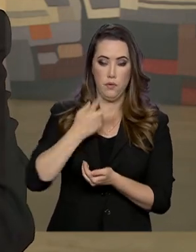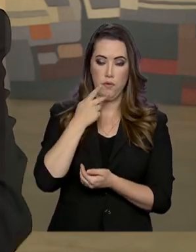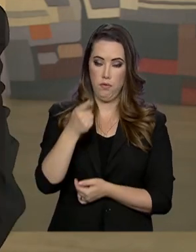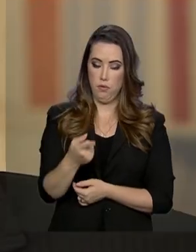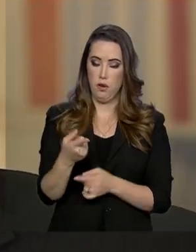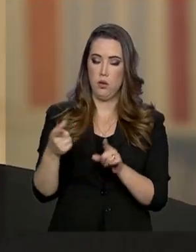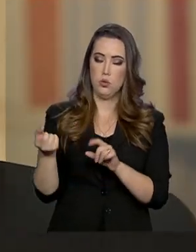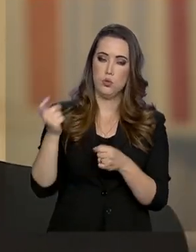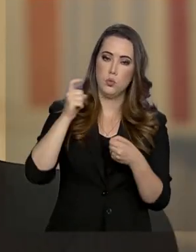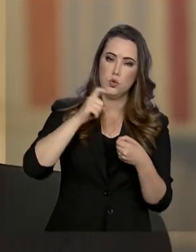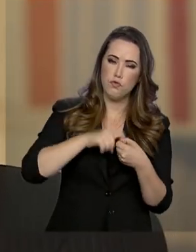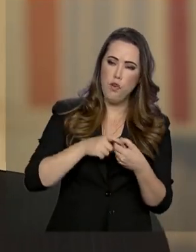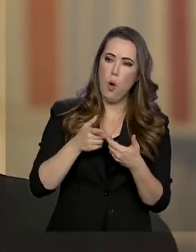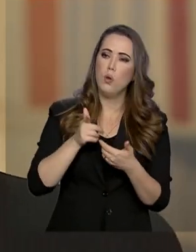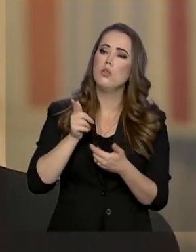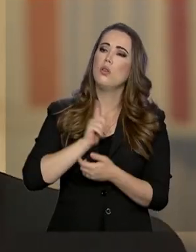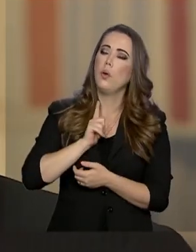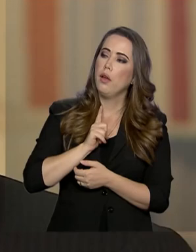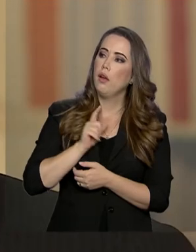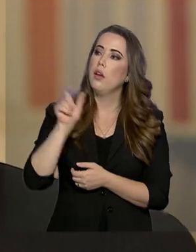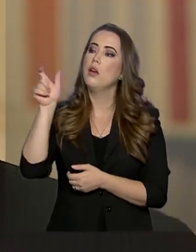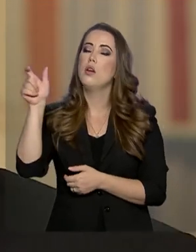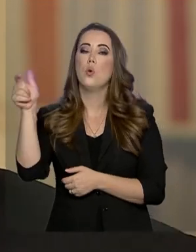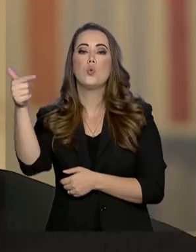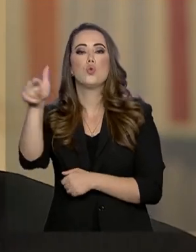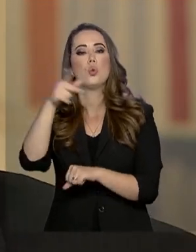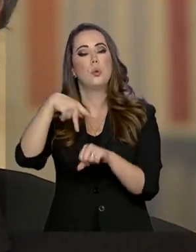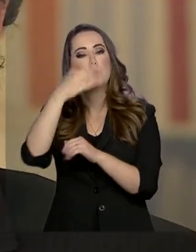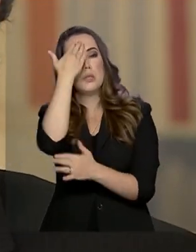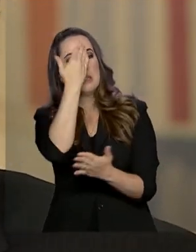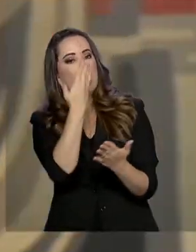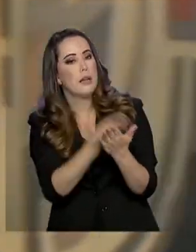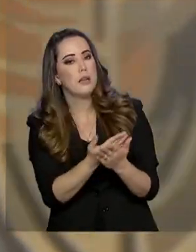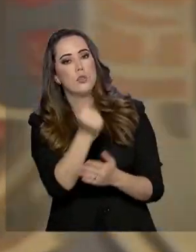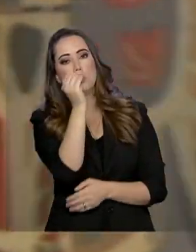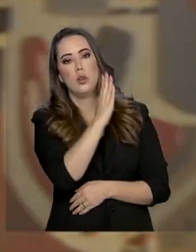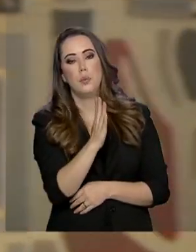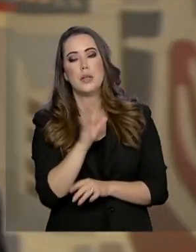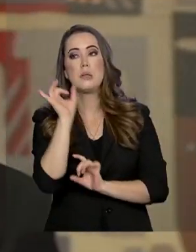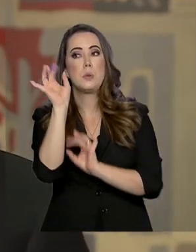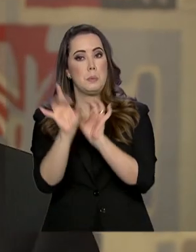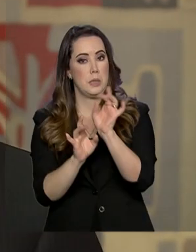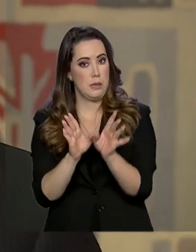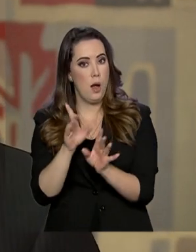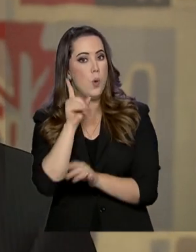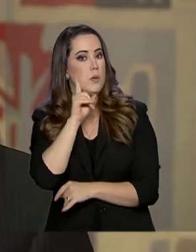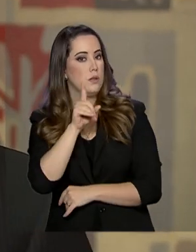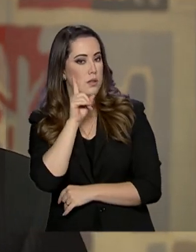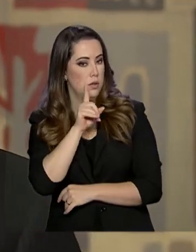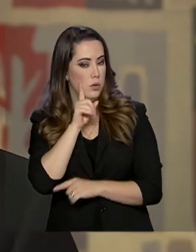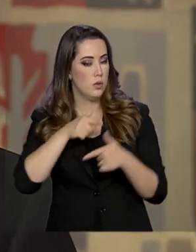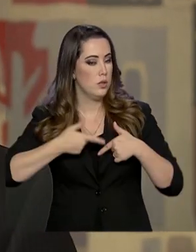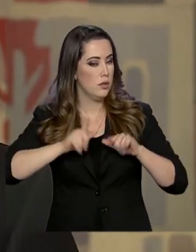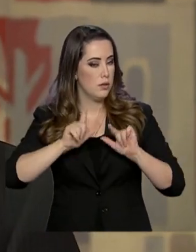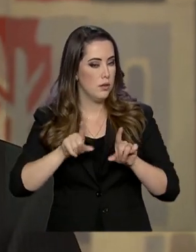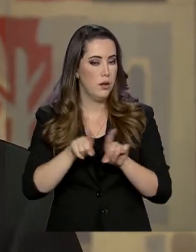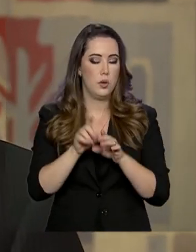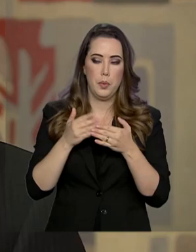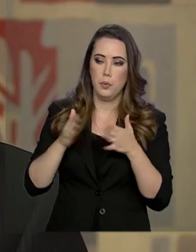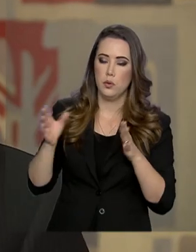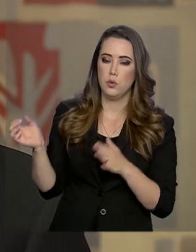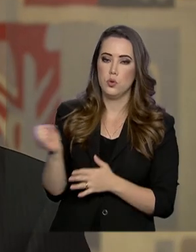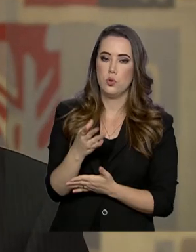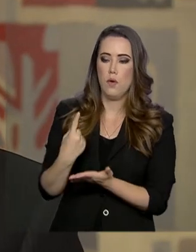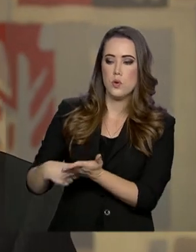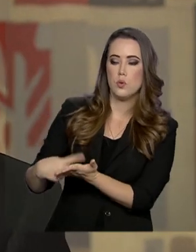restabelecimento de uma relação de confiança, especialmente com os Estados Unidos e com Israel, além da abertura de novos mercados.